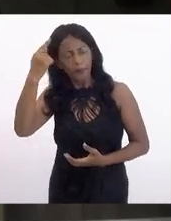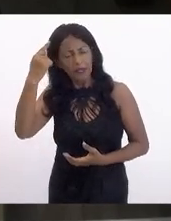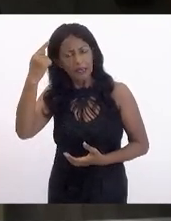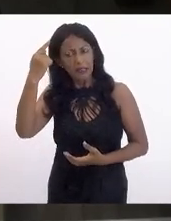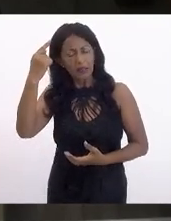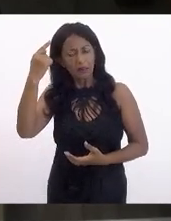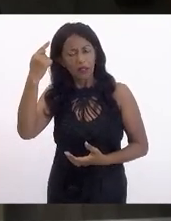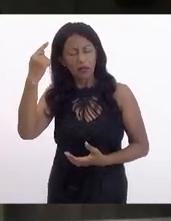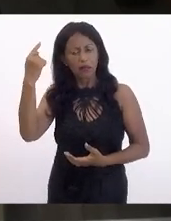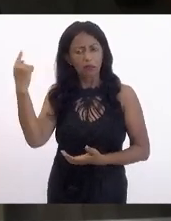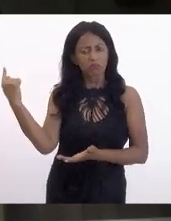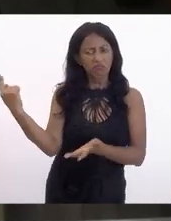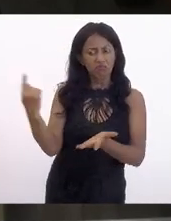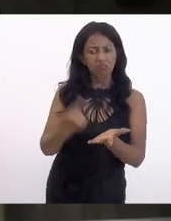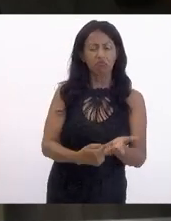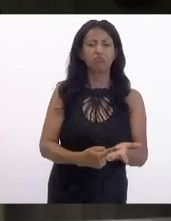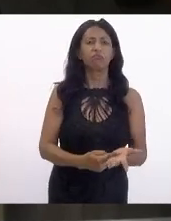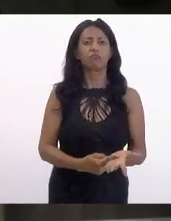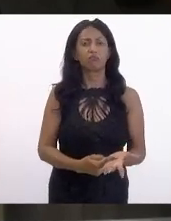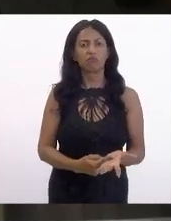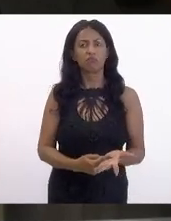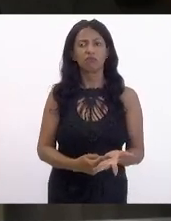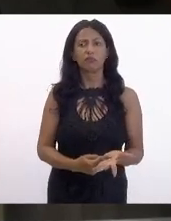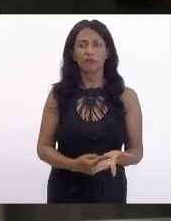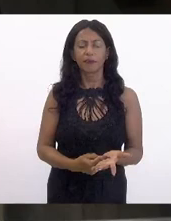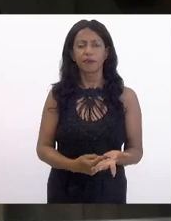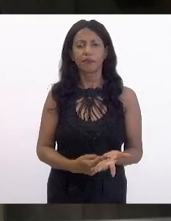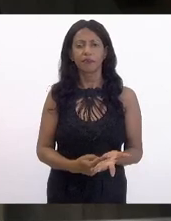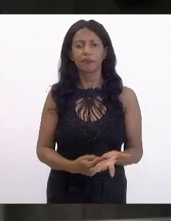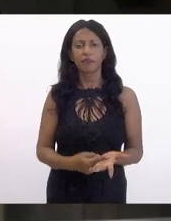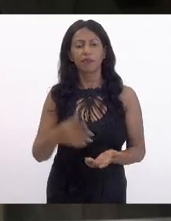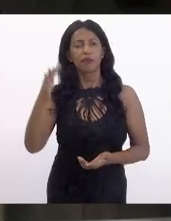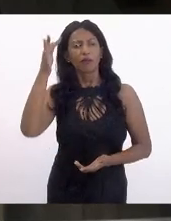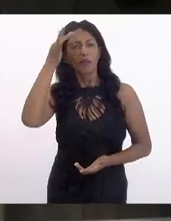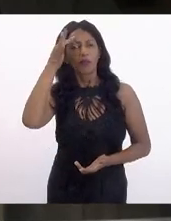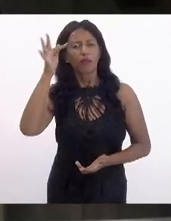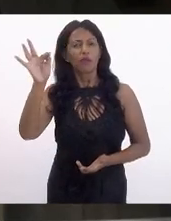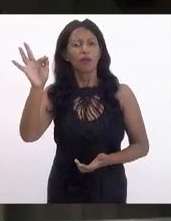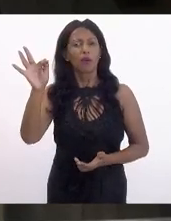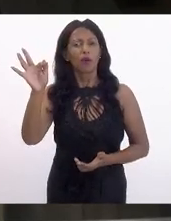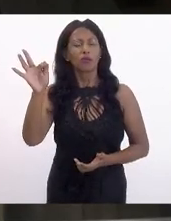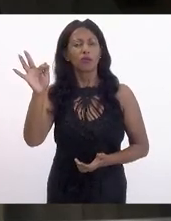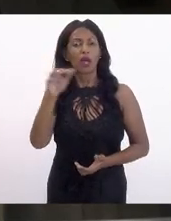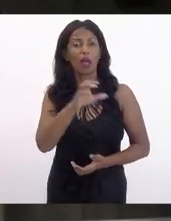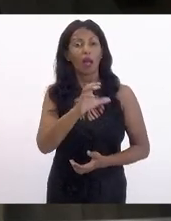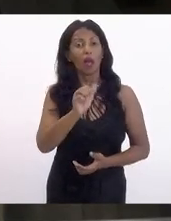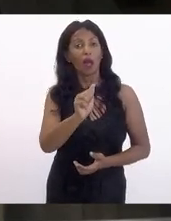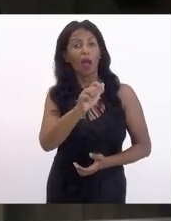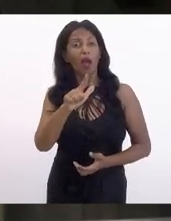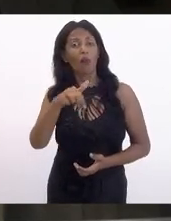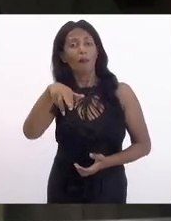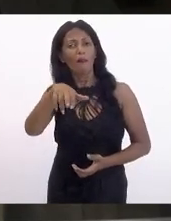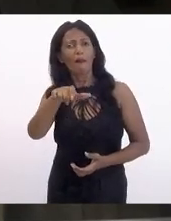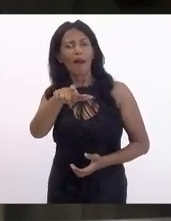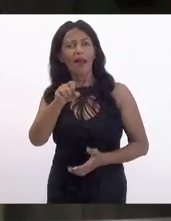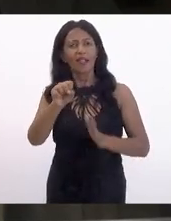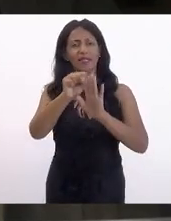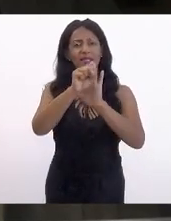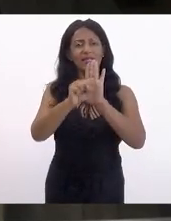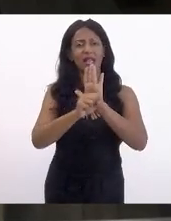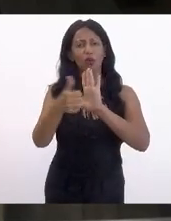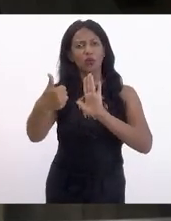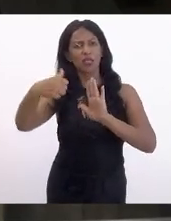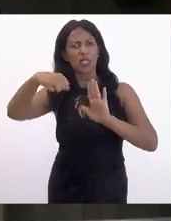simbolizada principalmente pelo filósofo e economista político Karl Marx que viveu no século